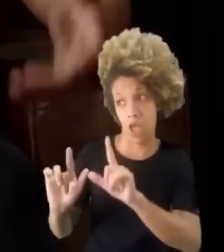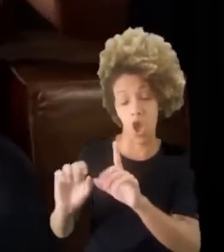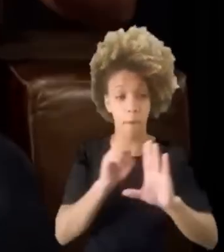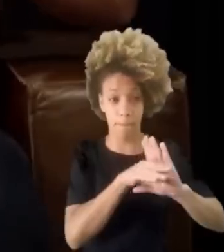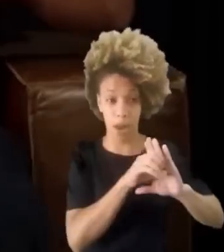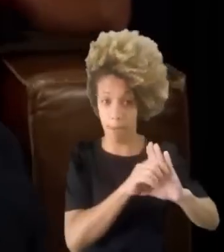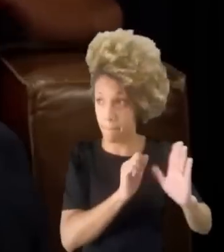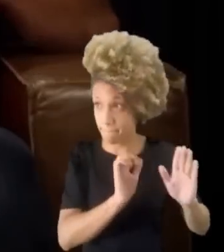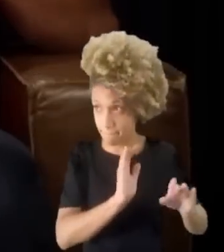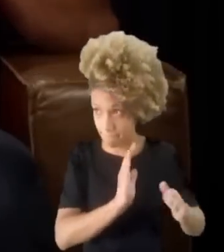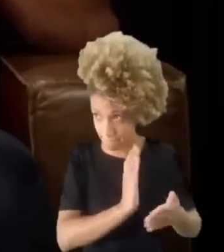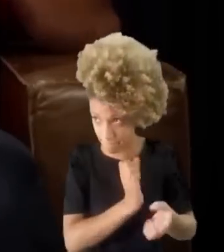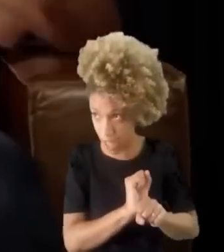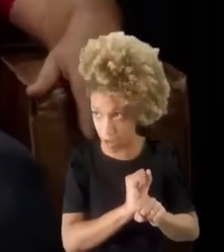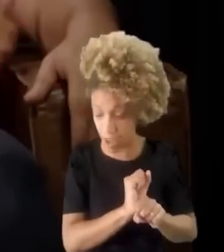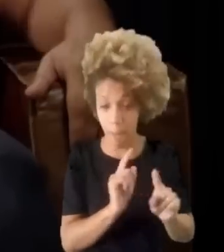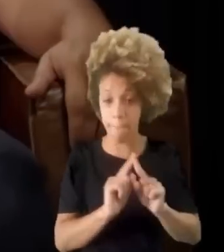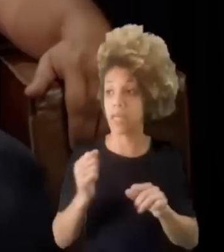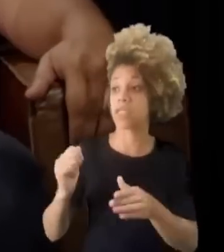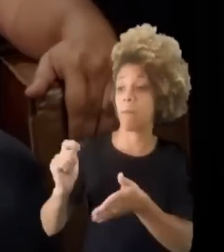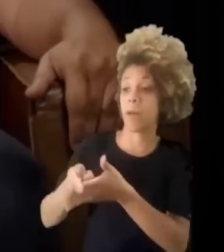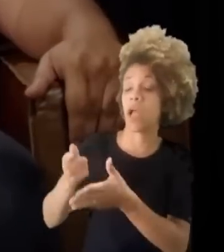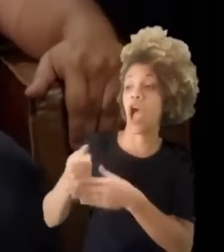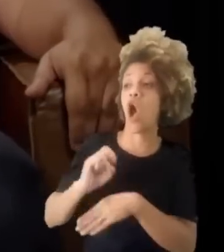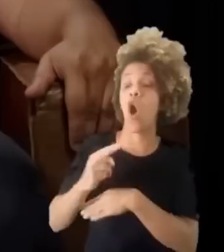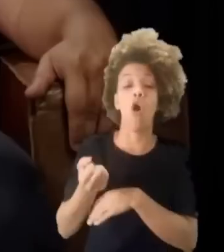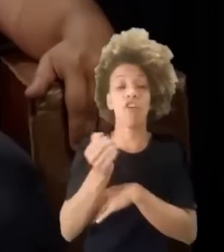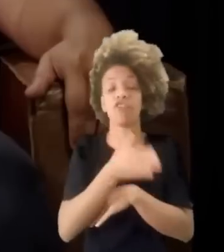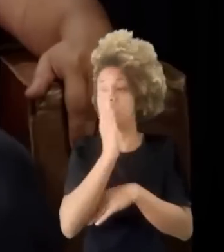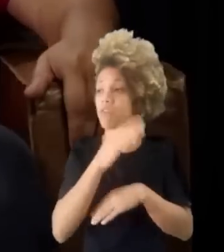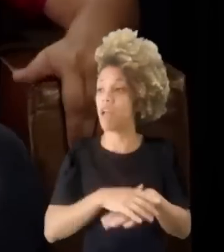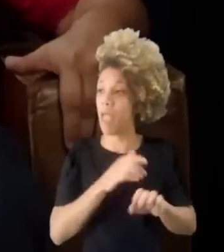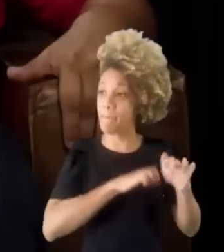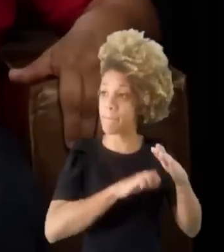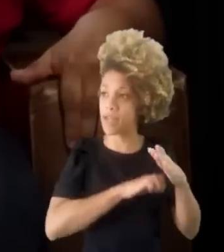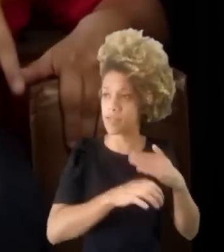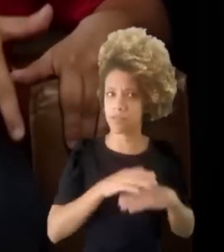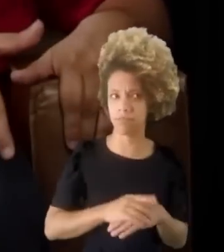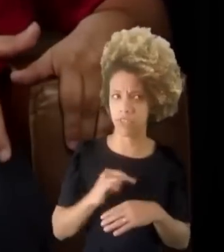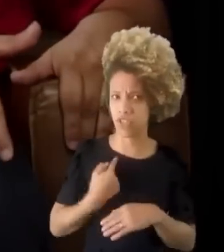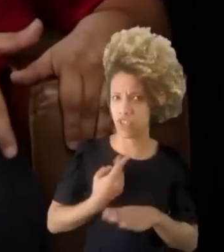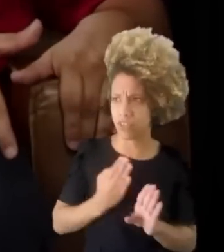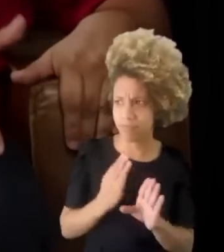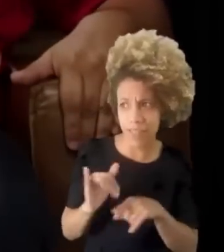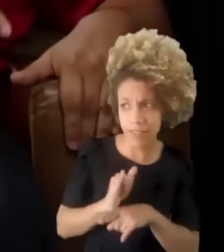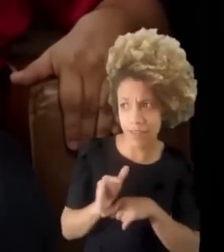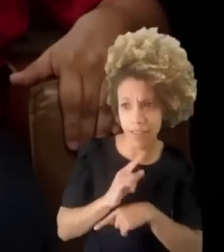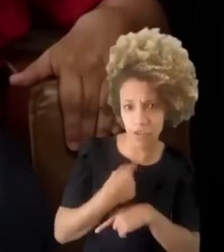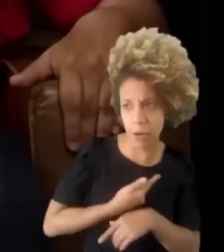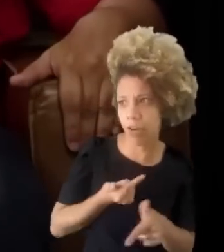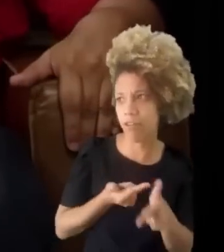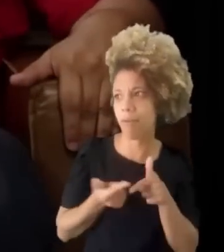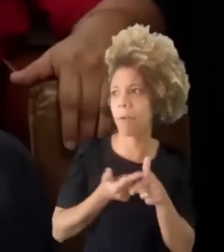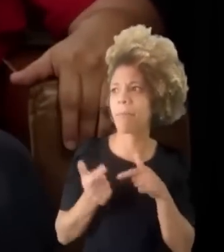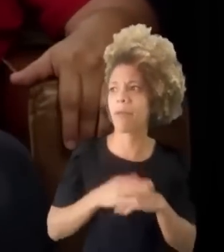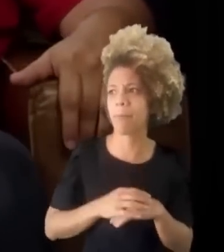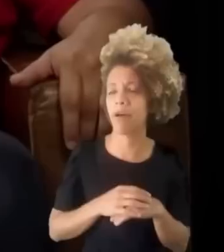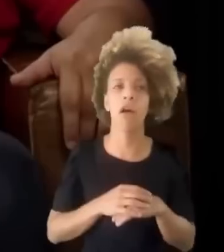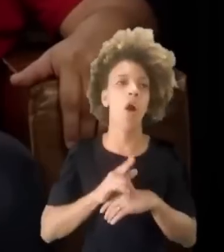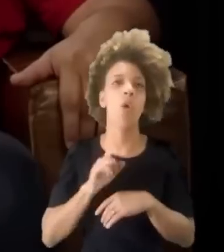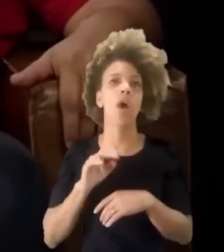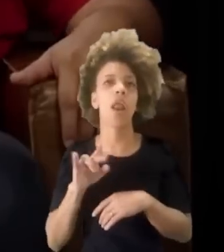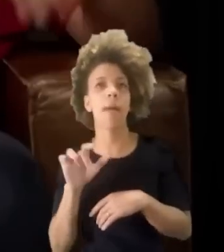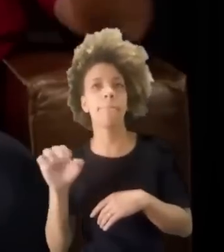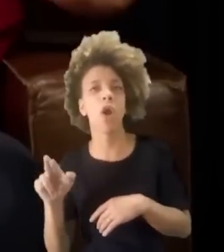ou vocês gastam um pouquinho de dinheiro para nós ou nós vai a vida de vocês então até onde nós acha que a solução para nós é problema ao